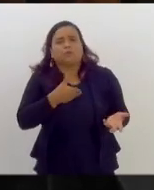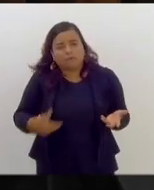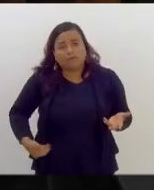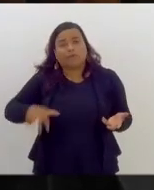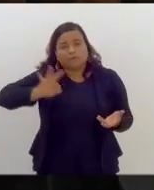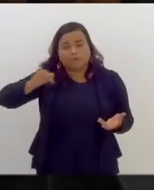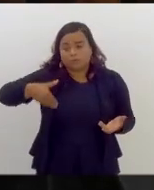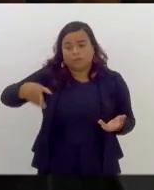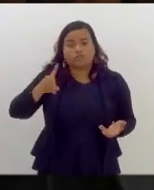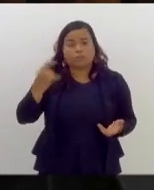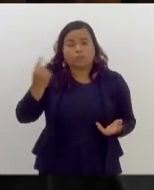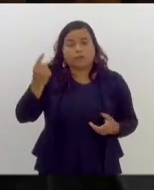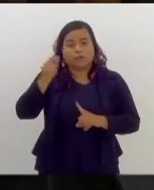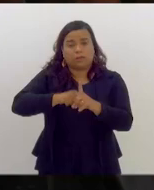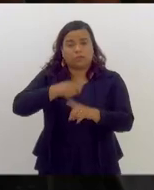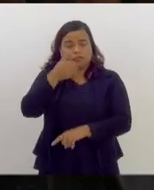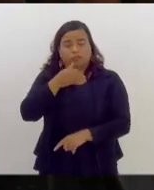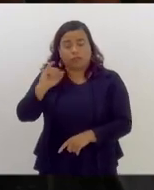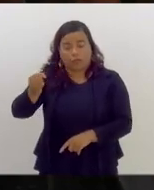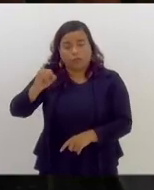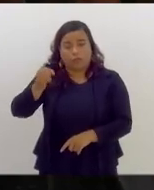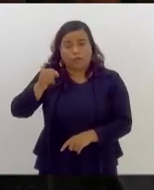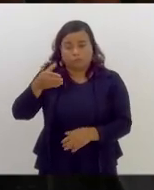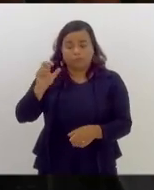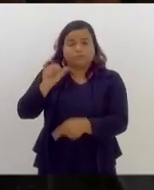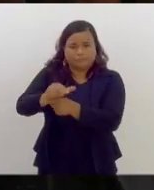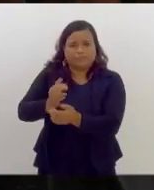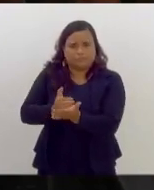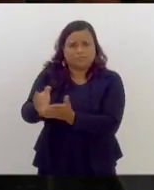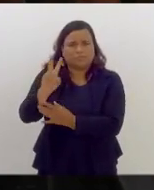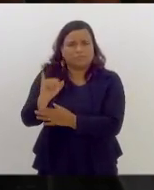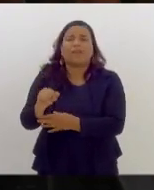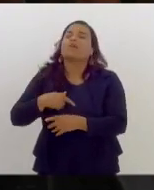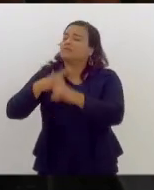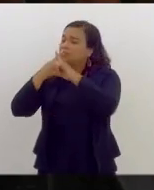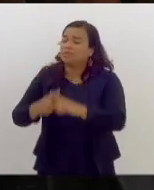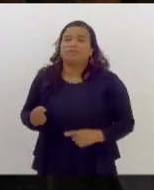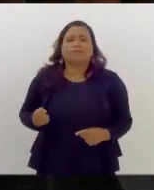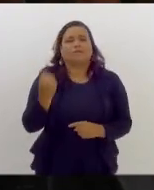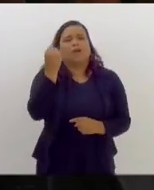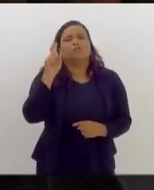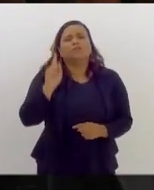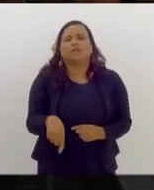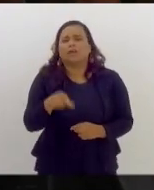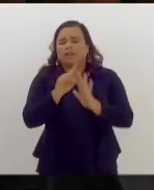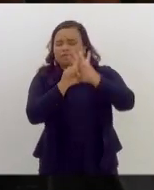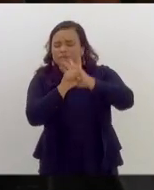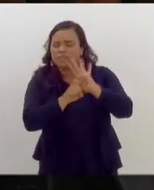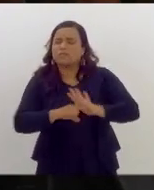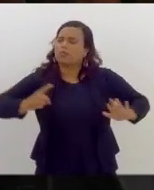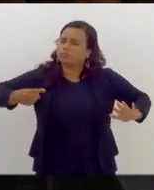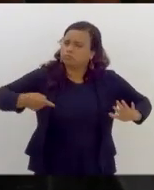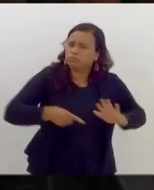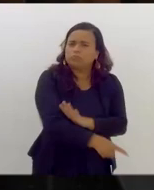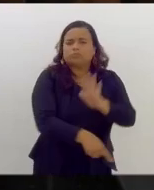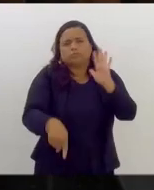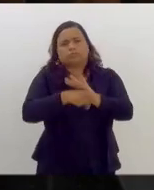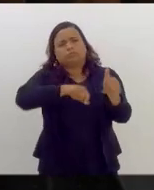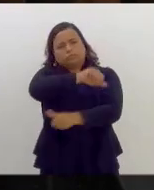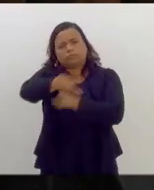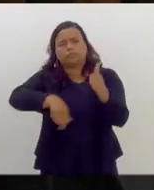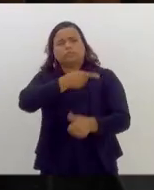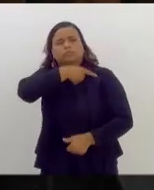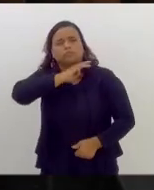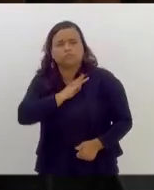começa dia 1º de janeiro, terá como seus principais desafios, na minha opinião, fazer uma profunda revisão desta reforma,